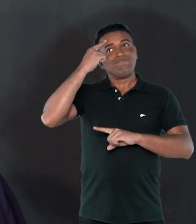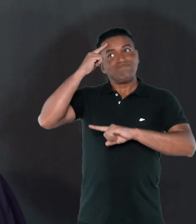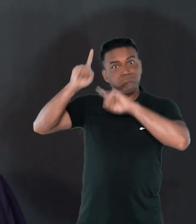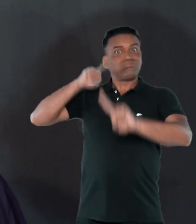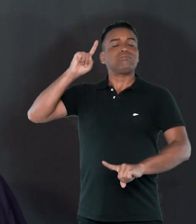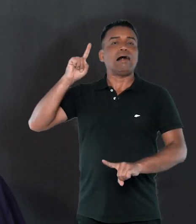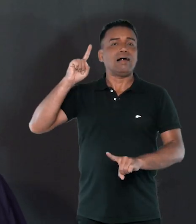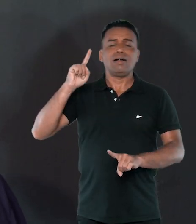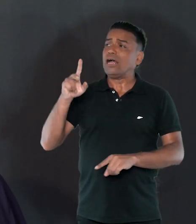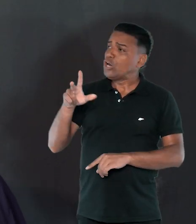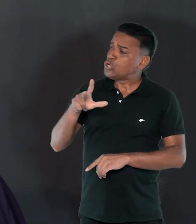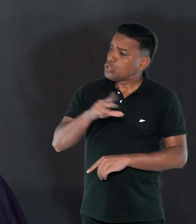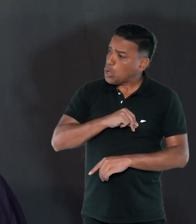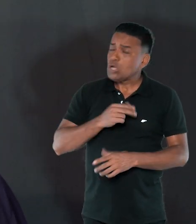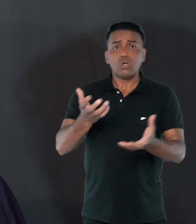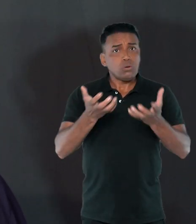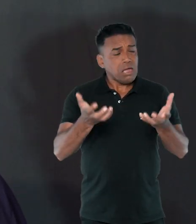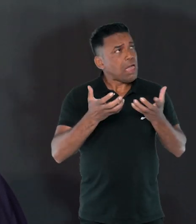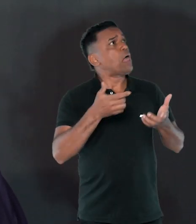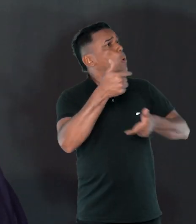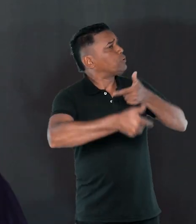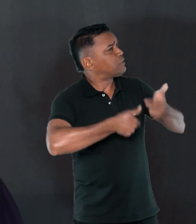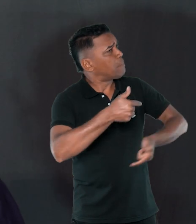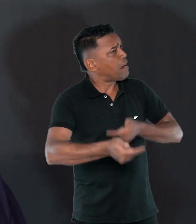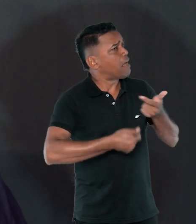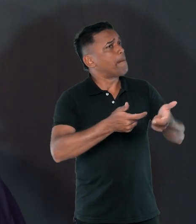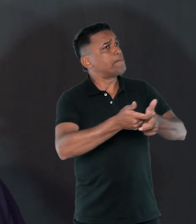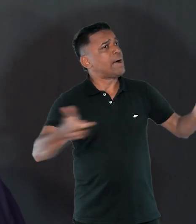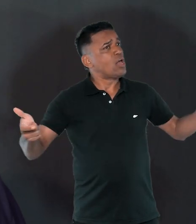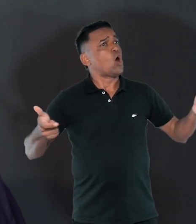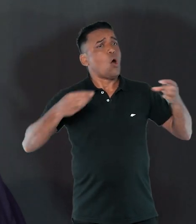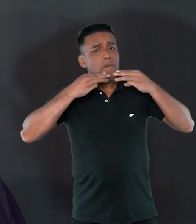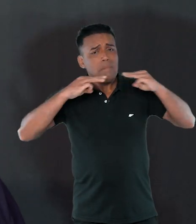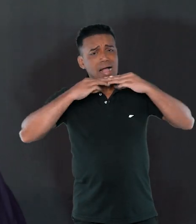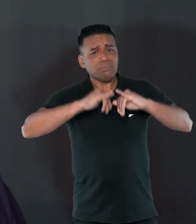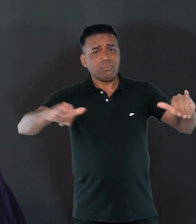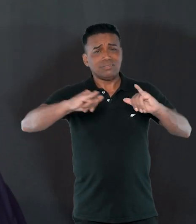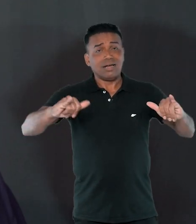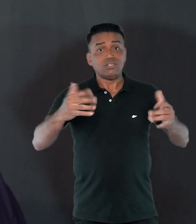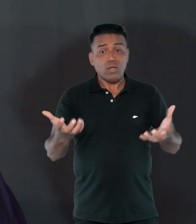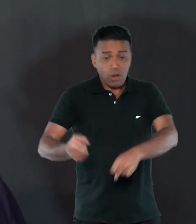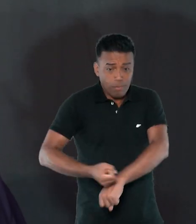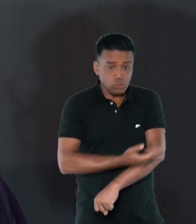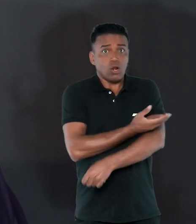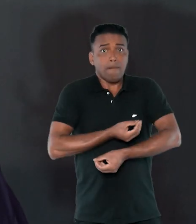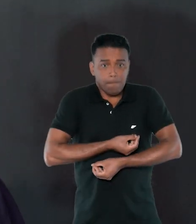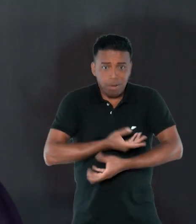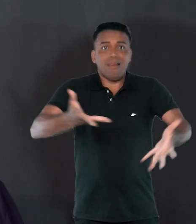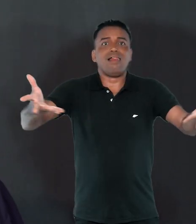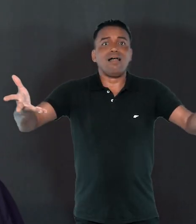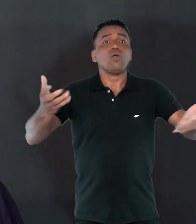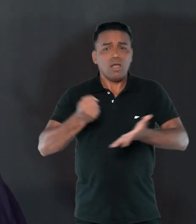nossa, eu quero trabalhar com algo que vá além da publicidade e propaganda. Eu quero emocionar as pessoas. Eu